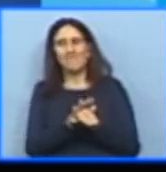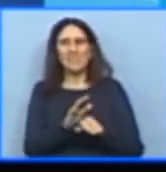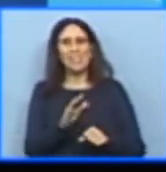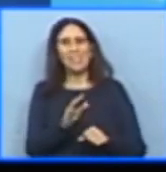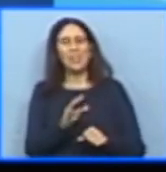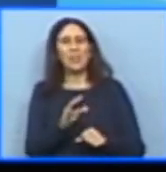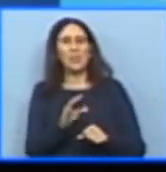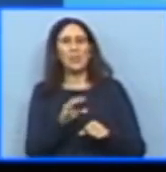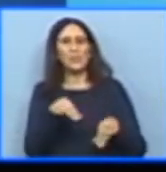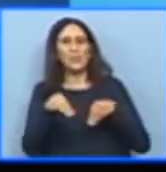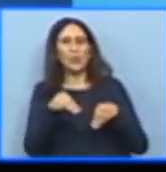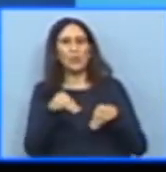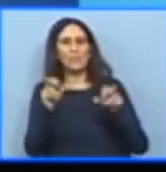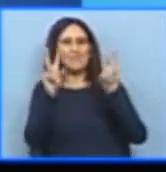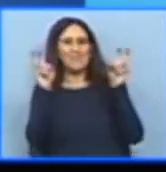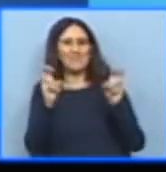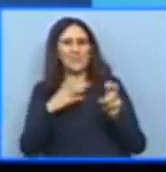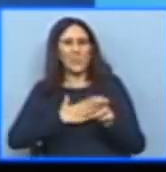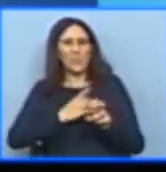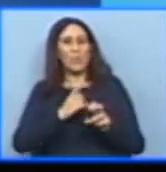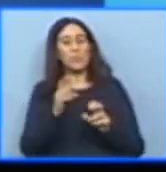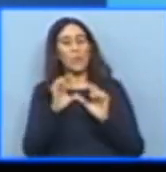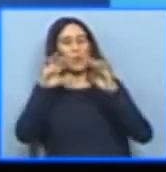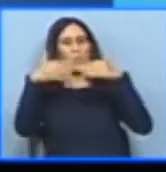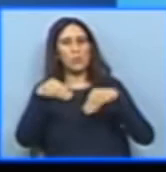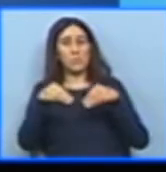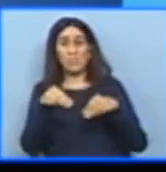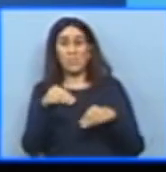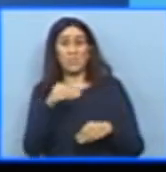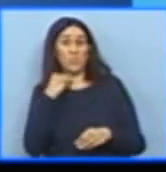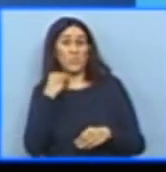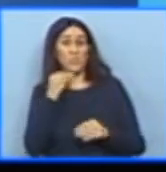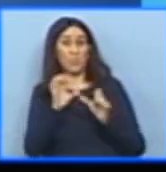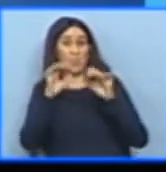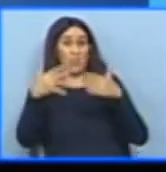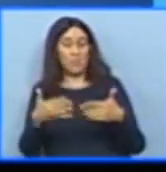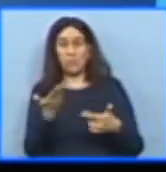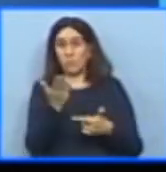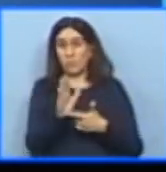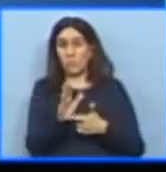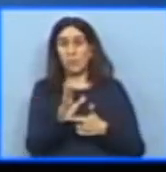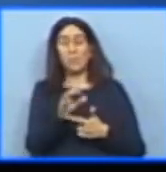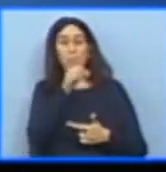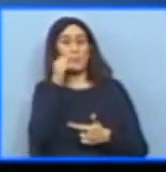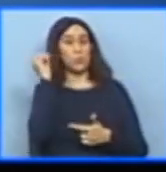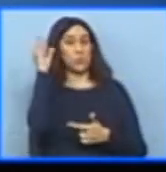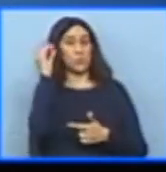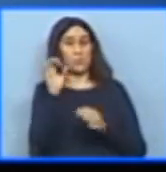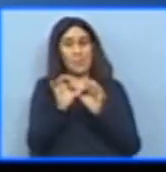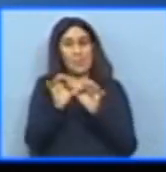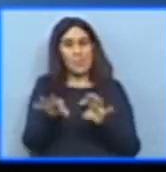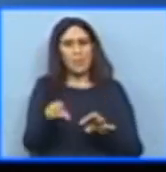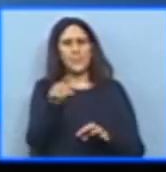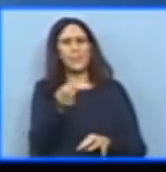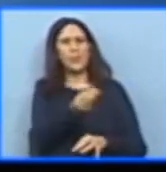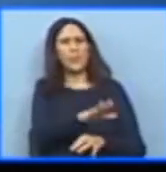goste mais jogos e mais jogos online que no fundo espetou-lhe online como acontece em andamento com a baleia azul e as crianças pois